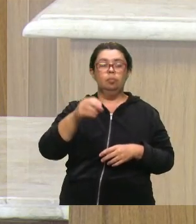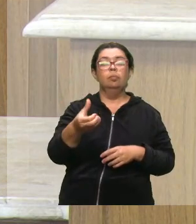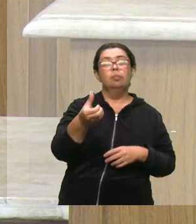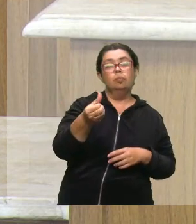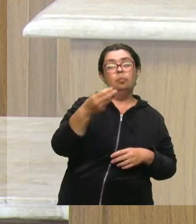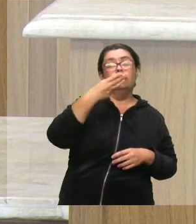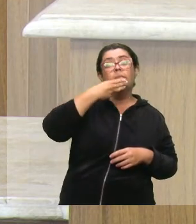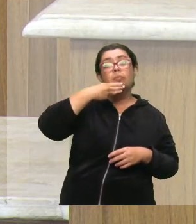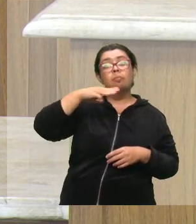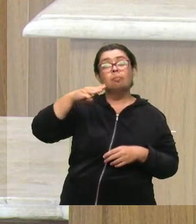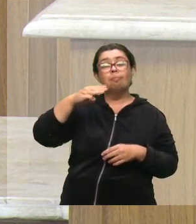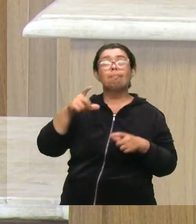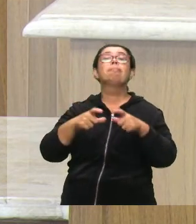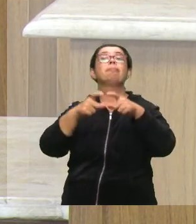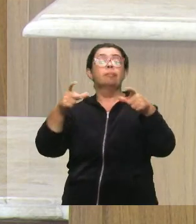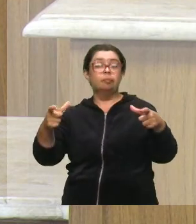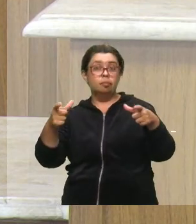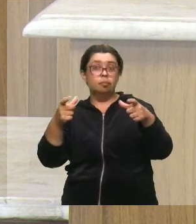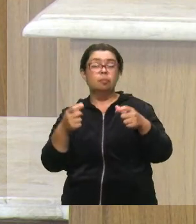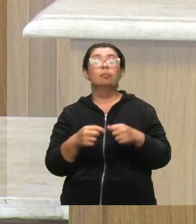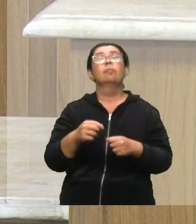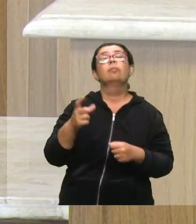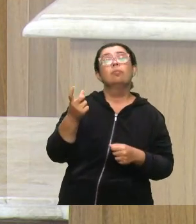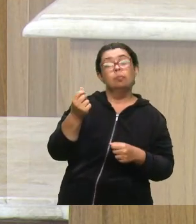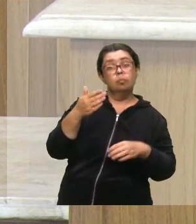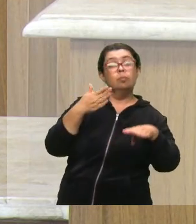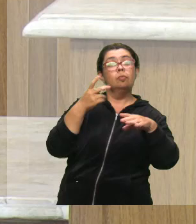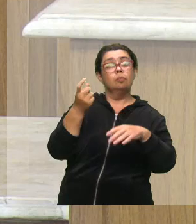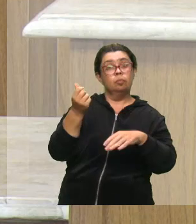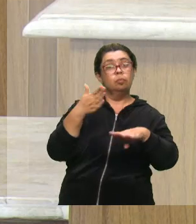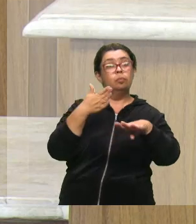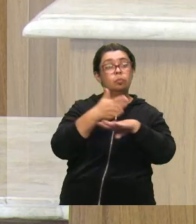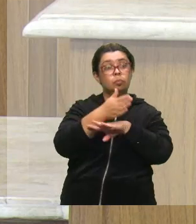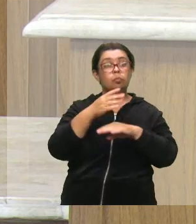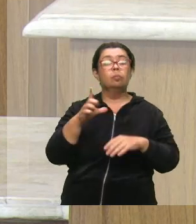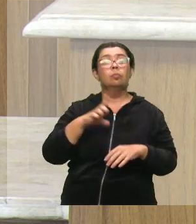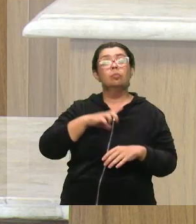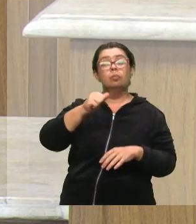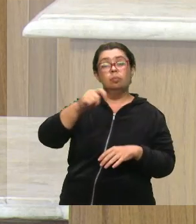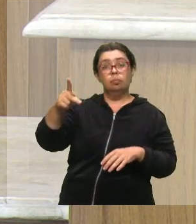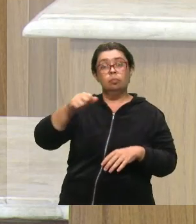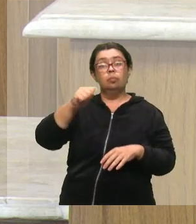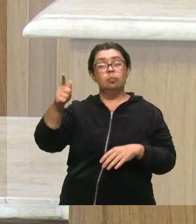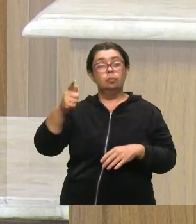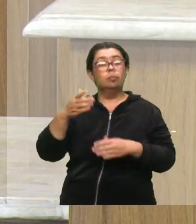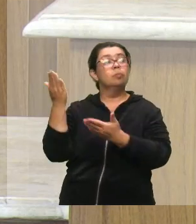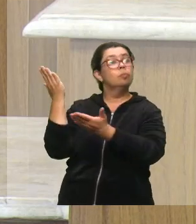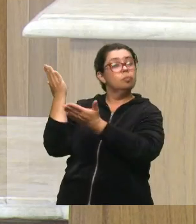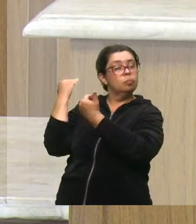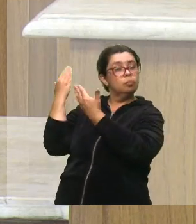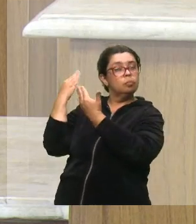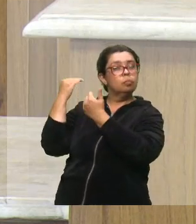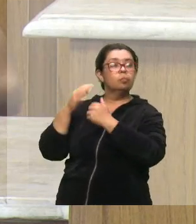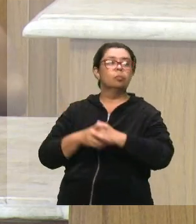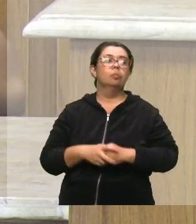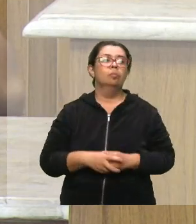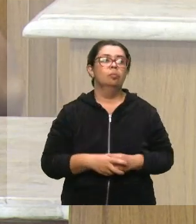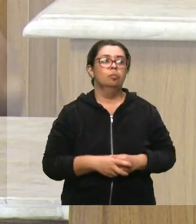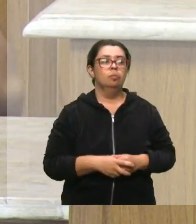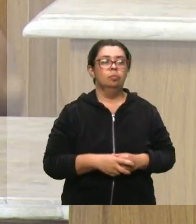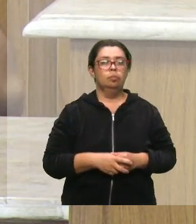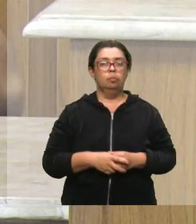milhões maior do que a receita, porque nós temos aposentados de um período anterior à formação do